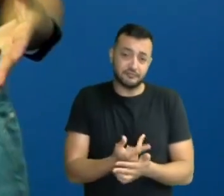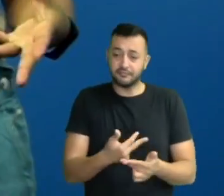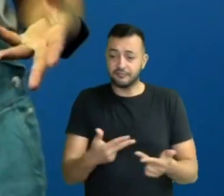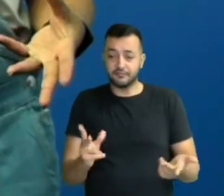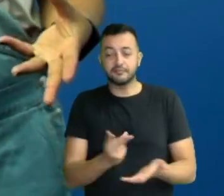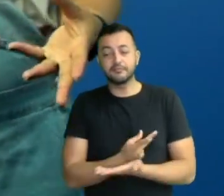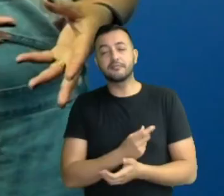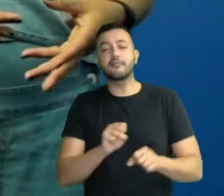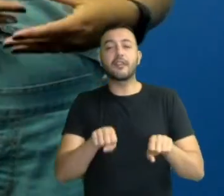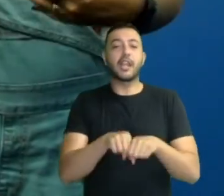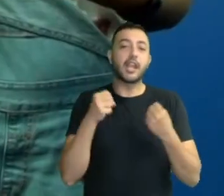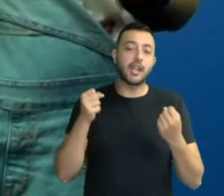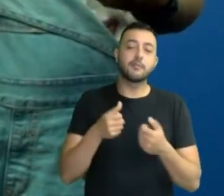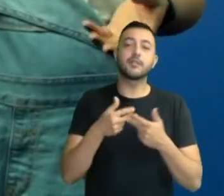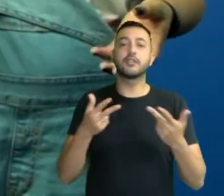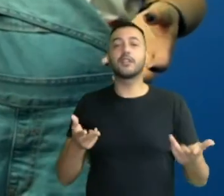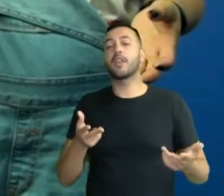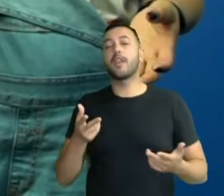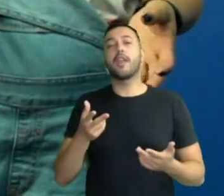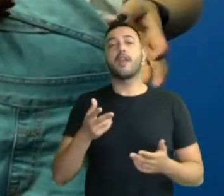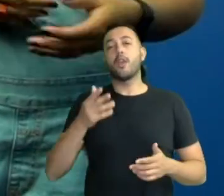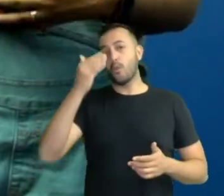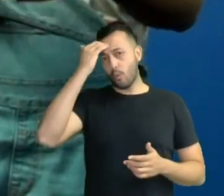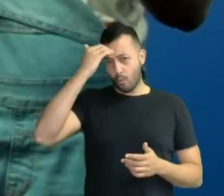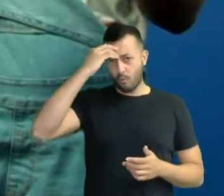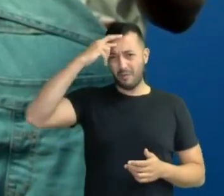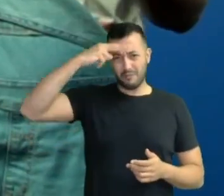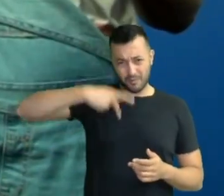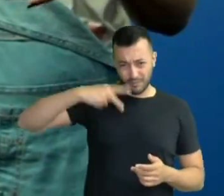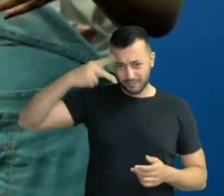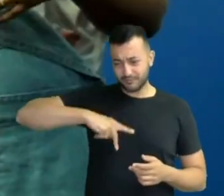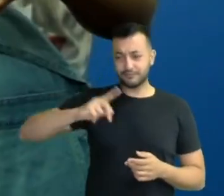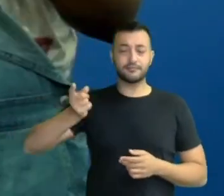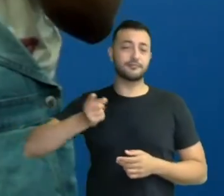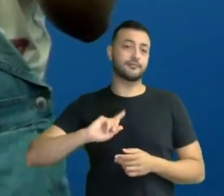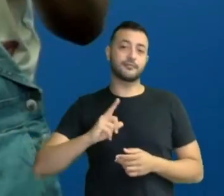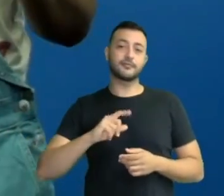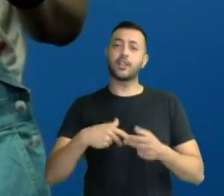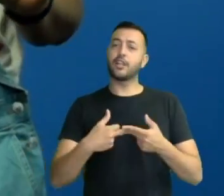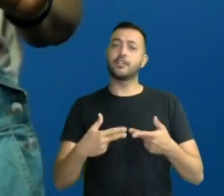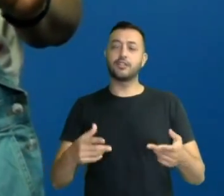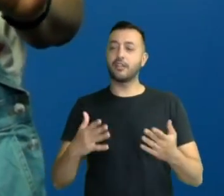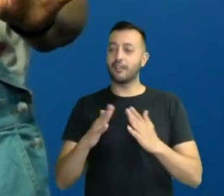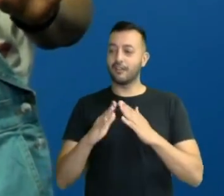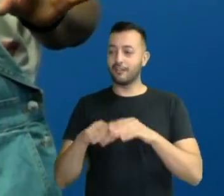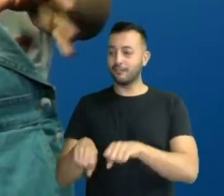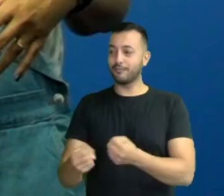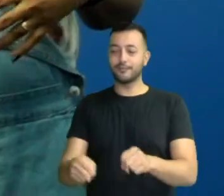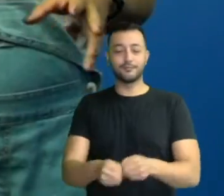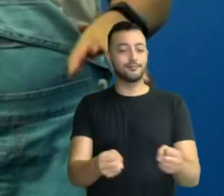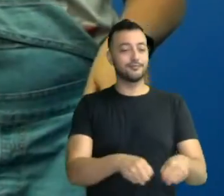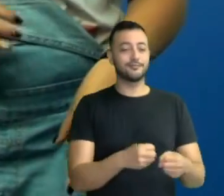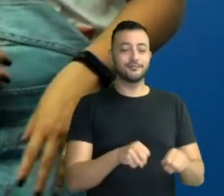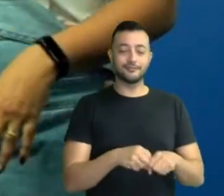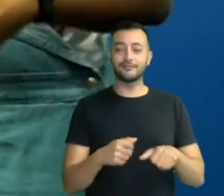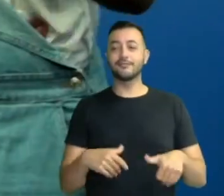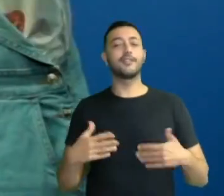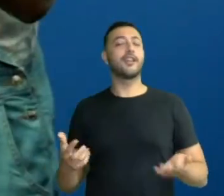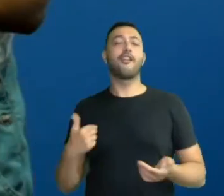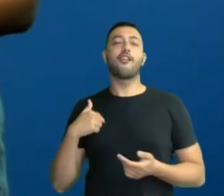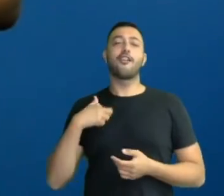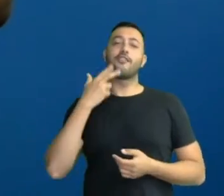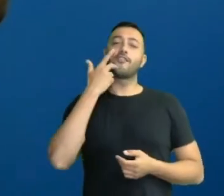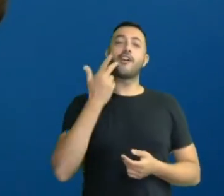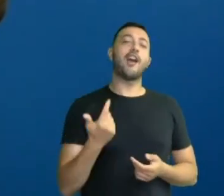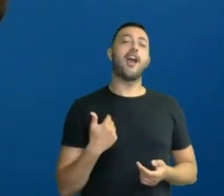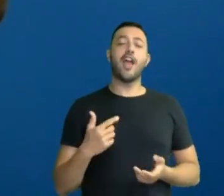coisa, quebra alguma coisa, que não foi por querer, eu faço muito isso em casa. Eu vivo quebrando as coisas que eu sou estabanada. Aí eu não digo assim,